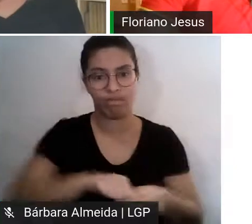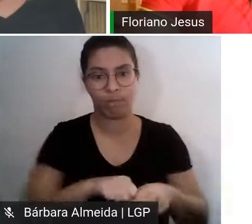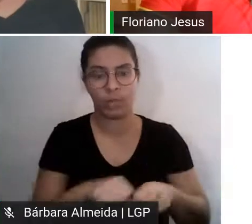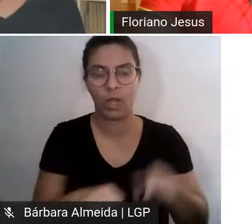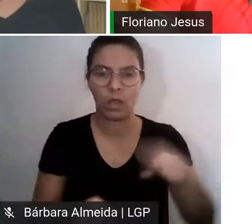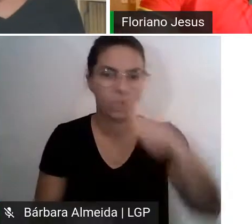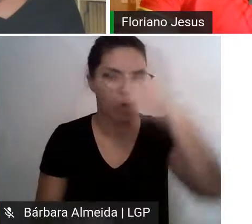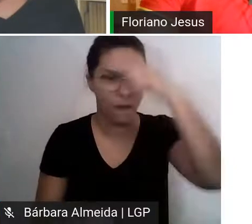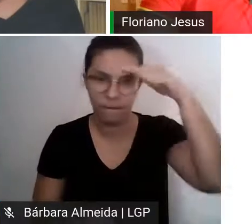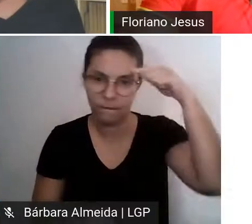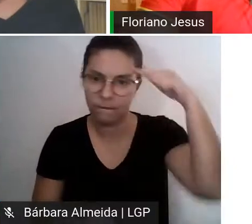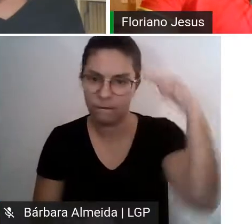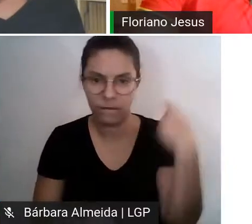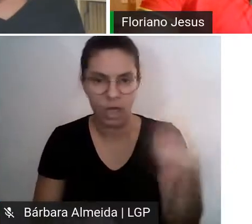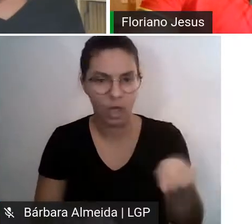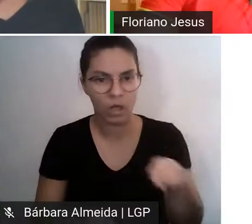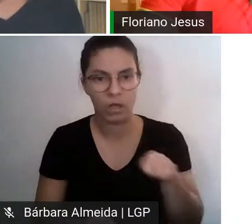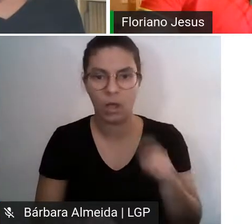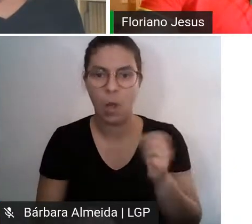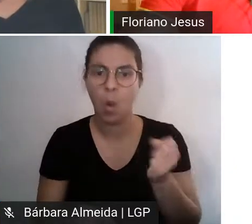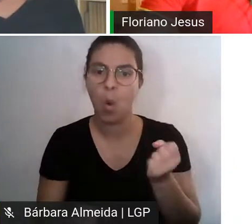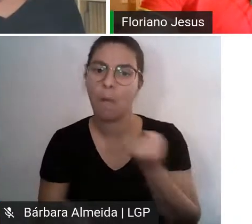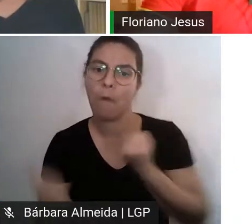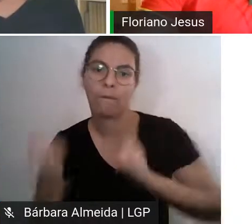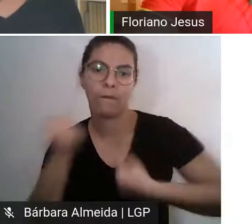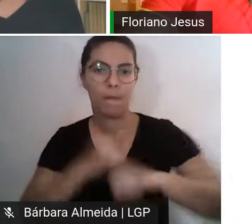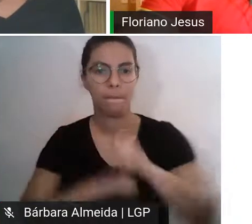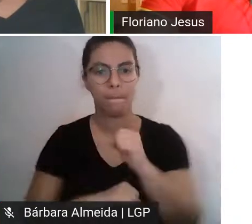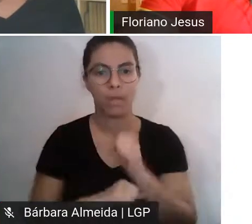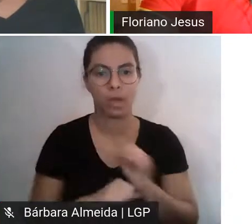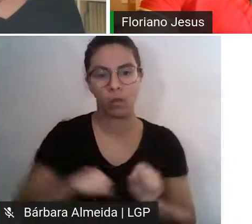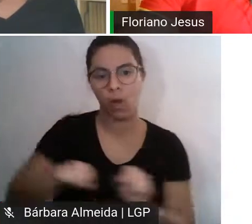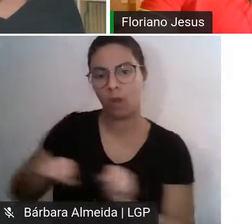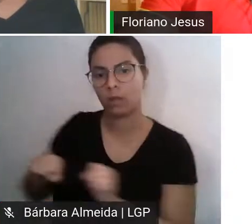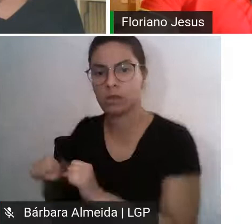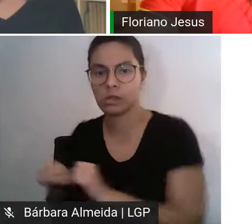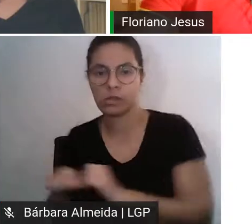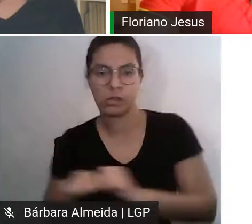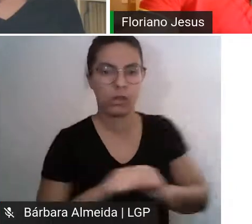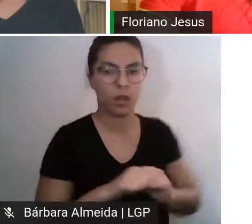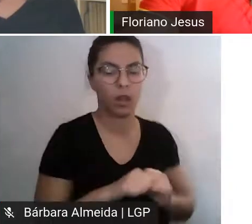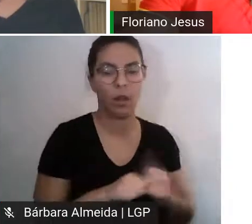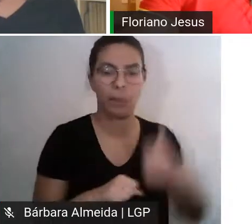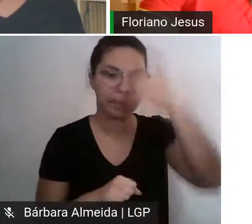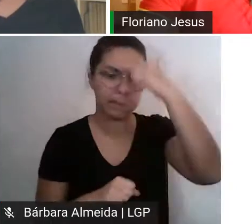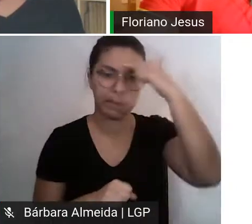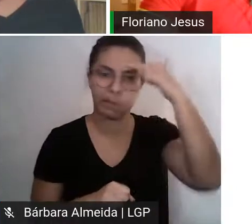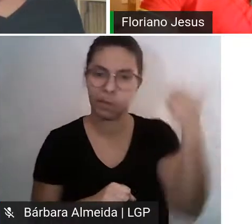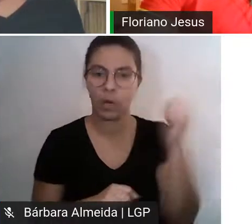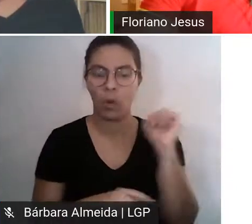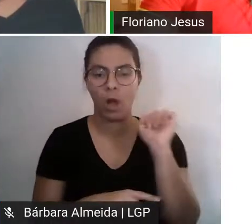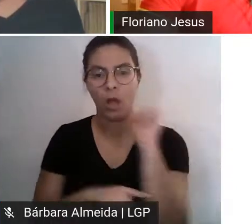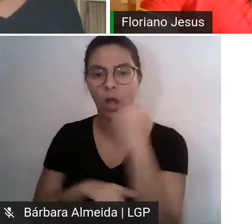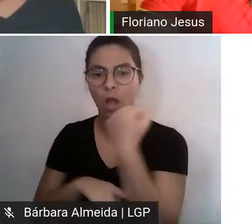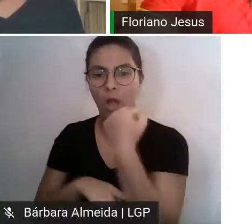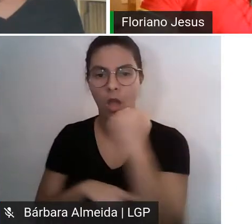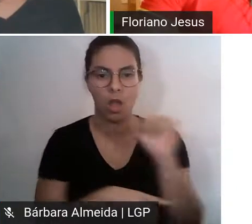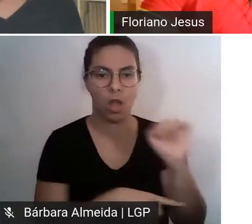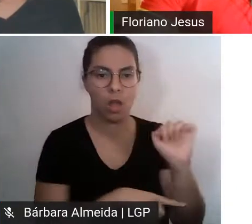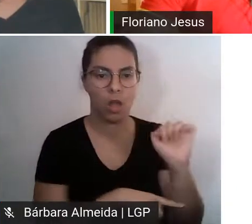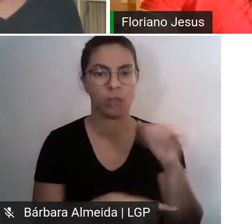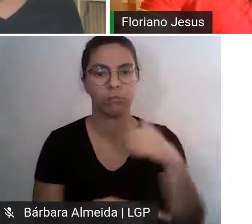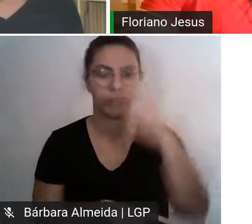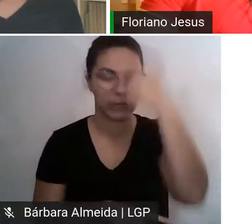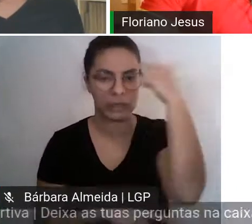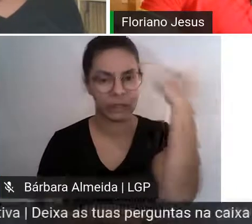fazer movimento de tronco, rotação de tronco. E é nítido, e aí já fica um